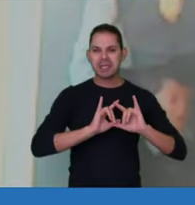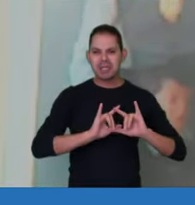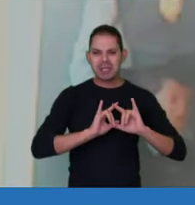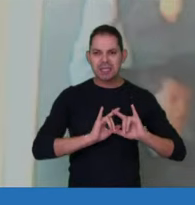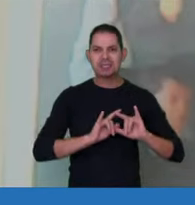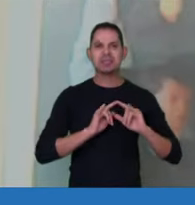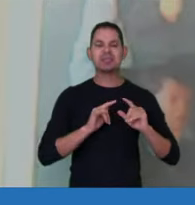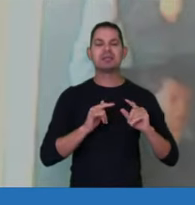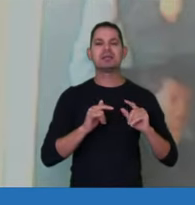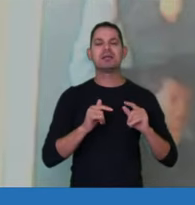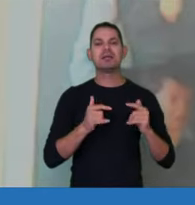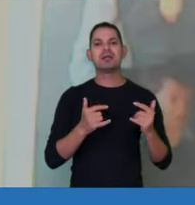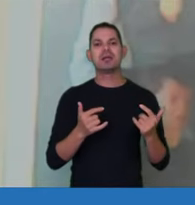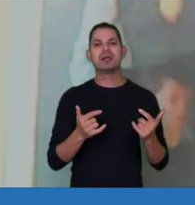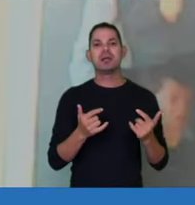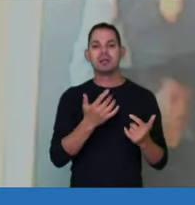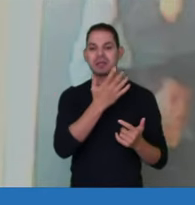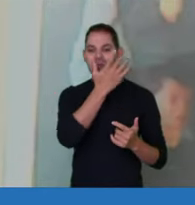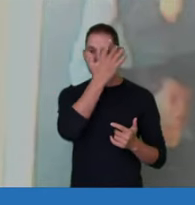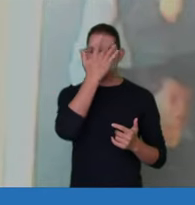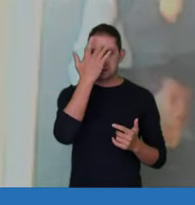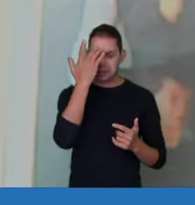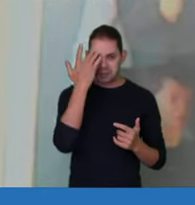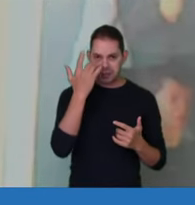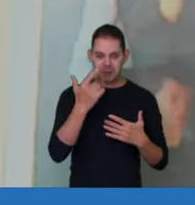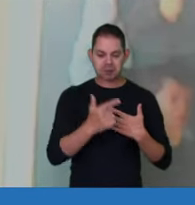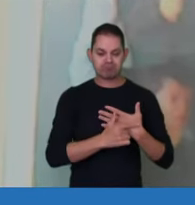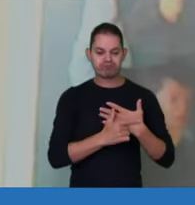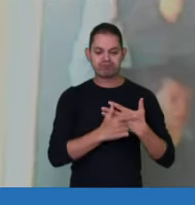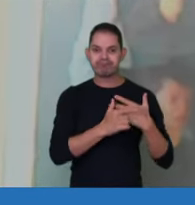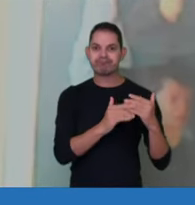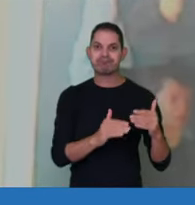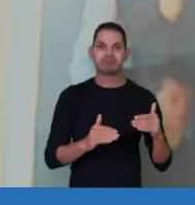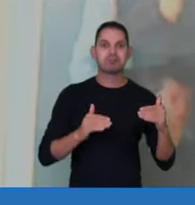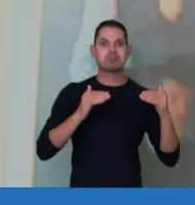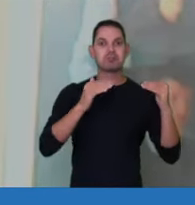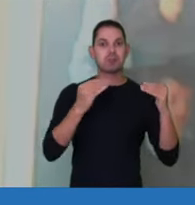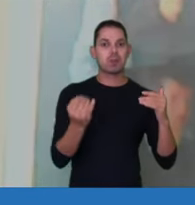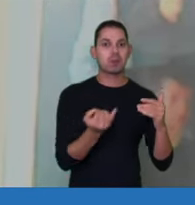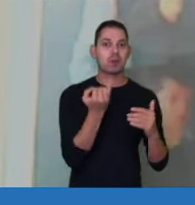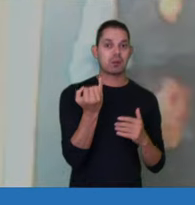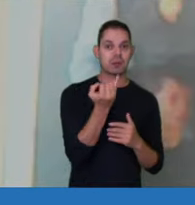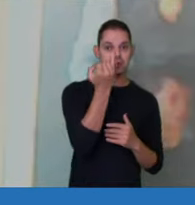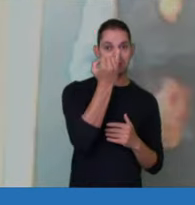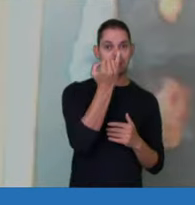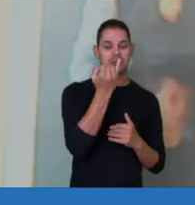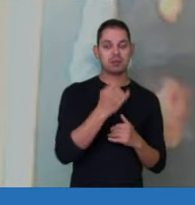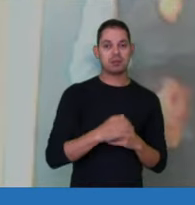de pessoas em cargos muito expressivos. E